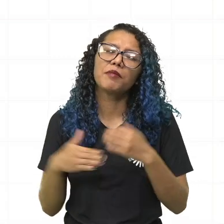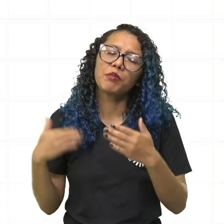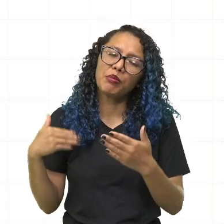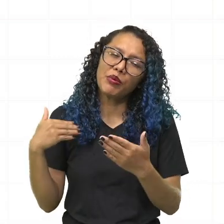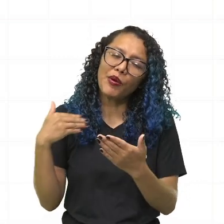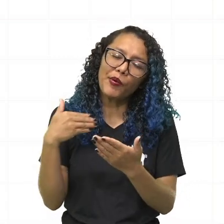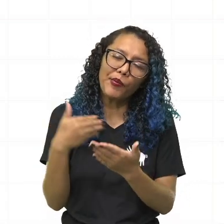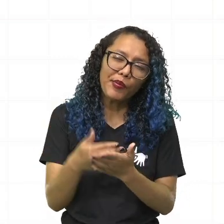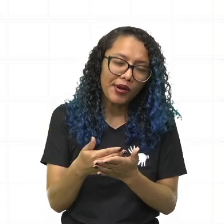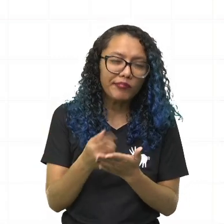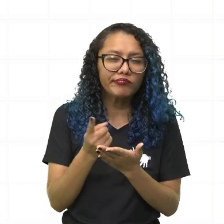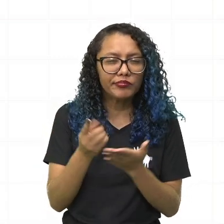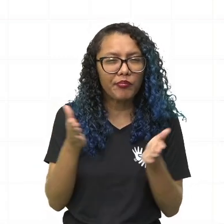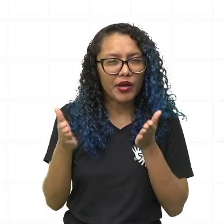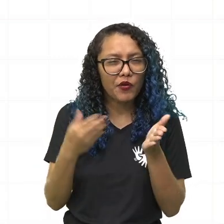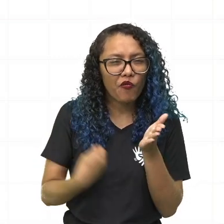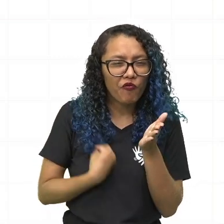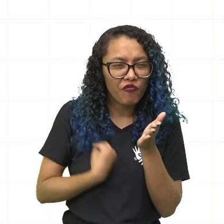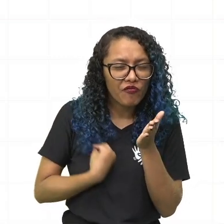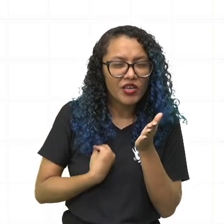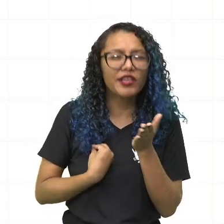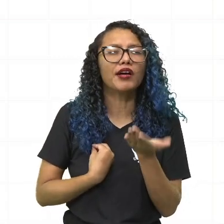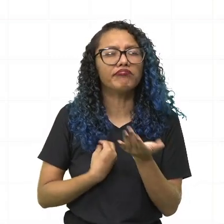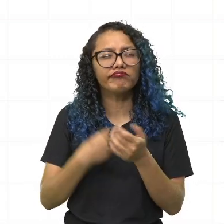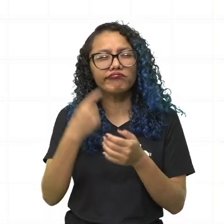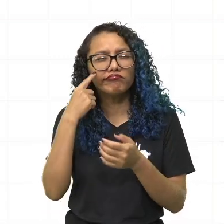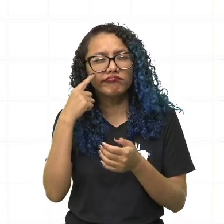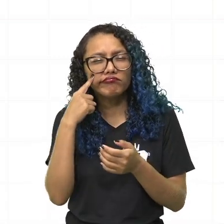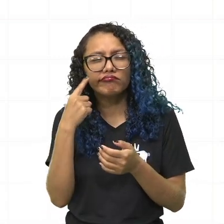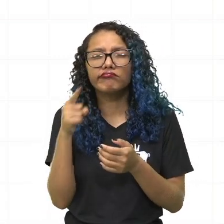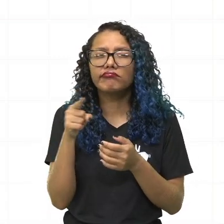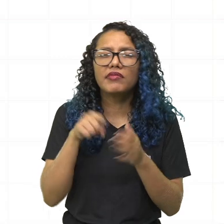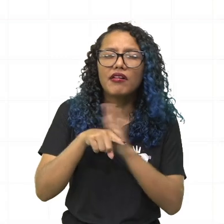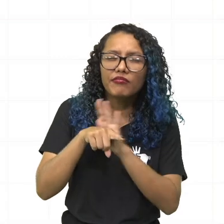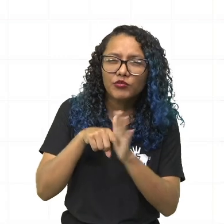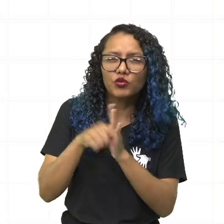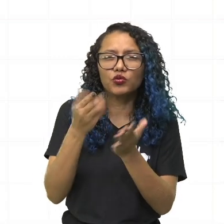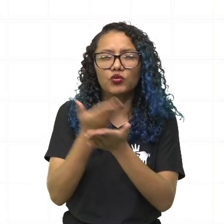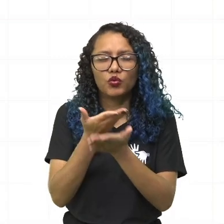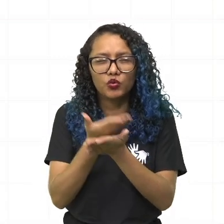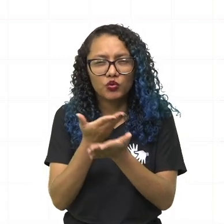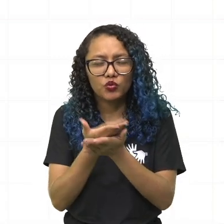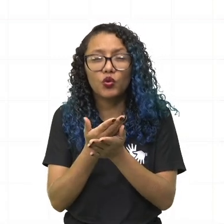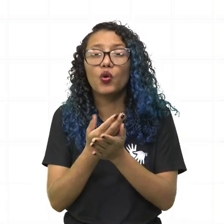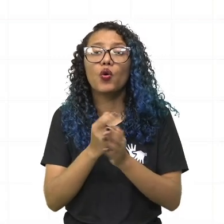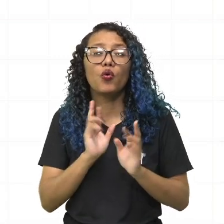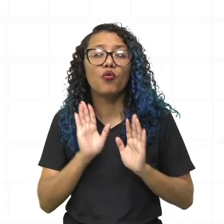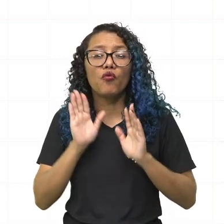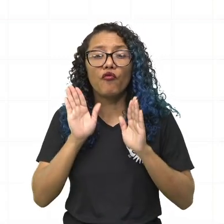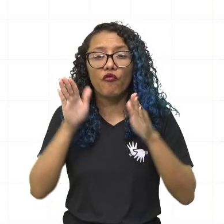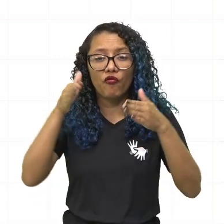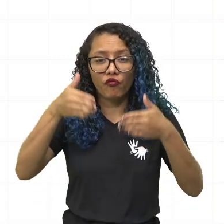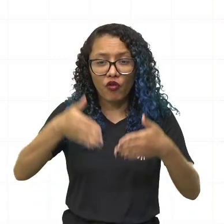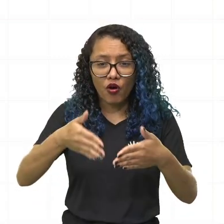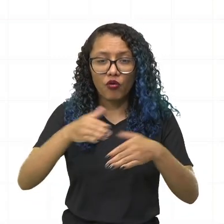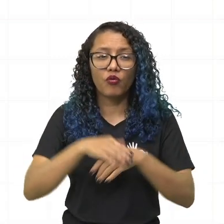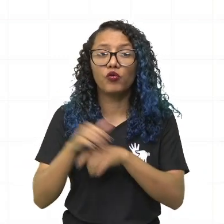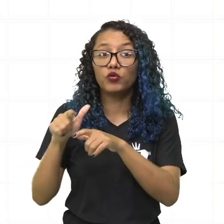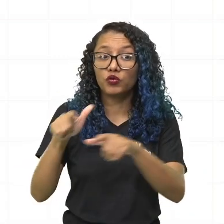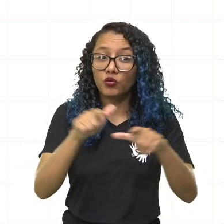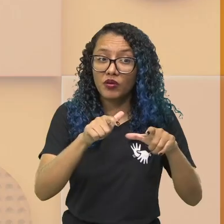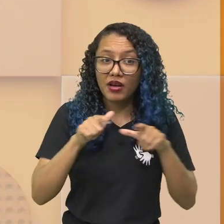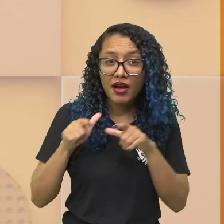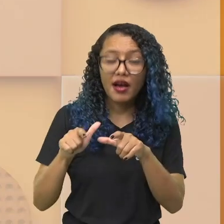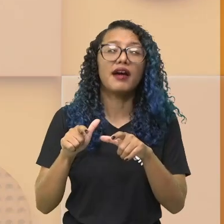vivo, organizou essa análise aí do território brasileiro nos chamados domínios morfoclimáticos. Como é que são